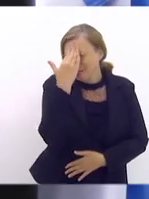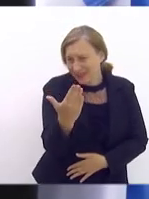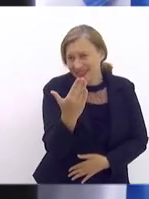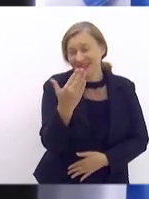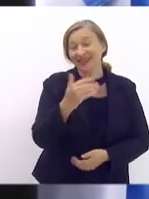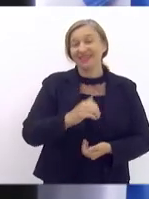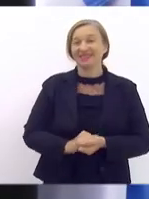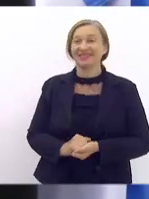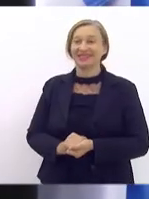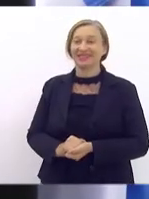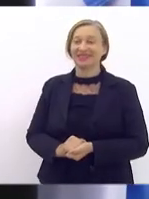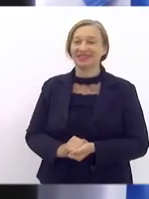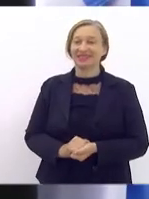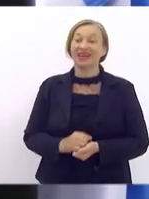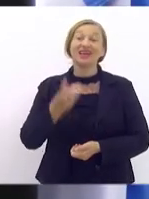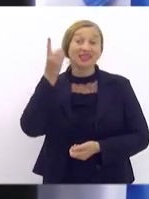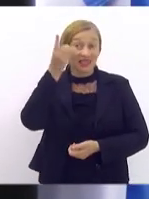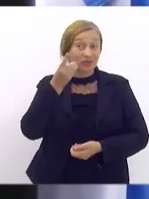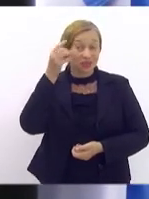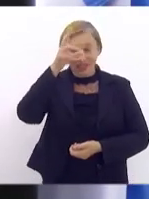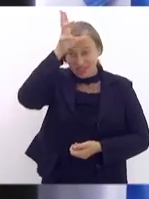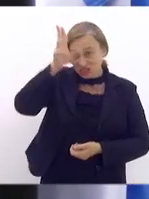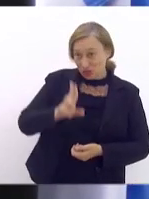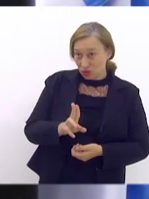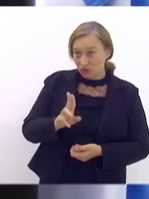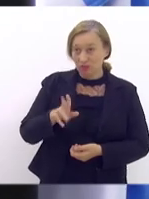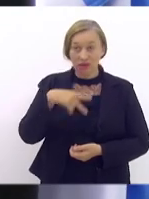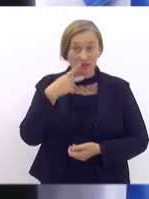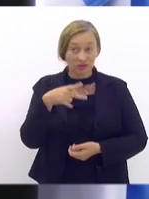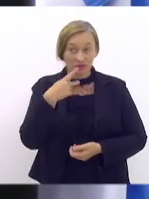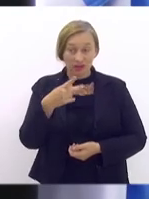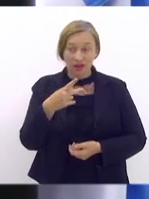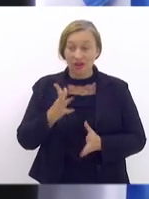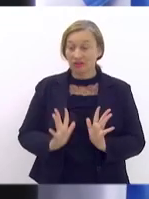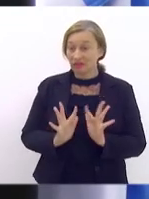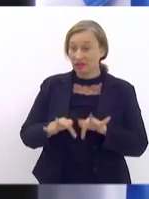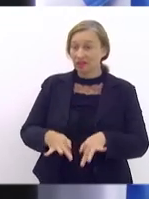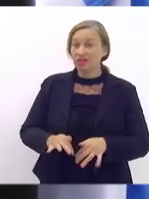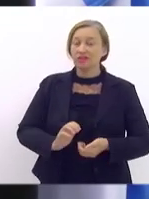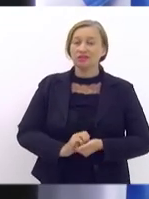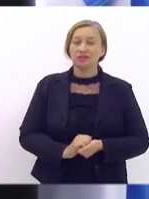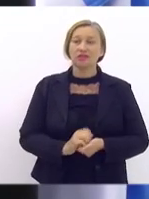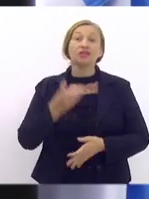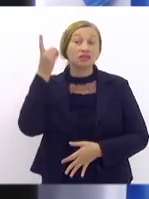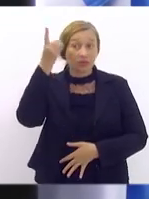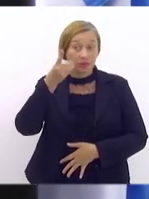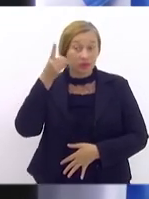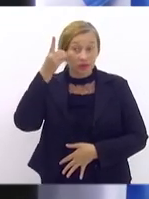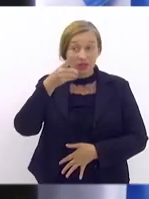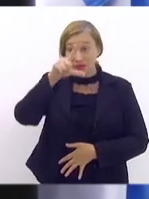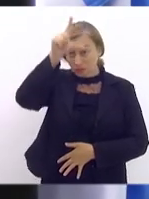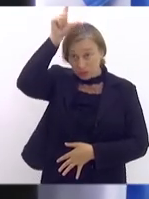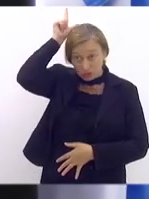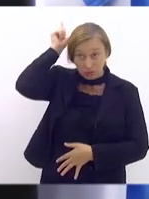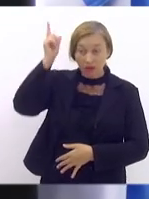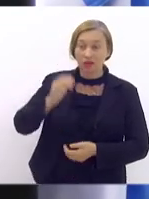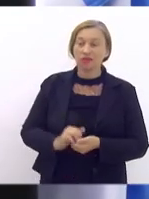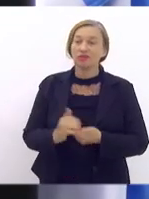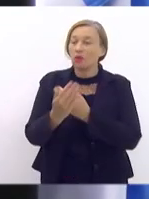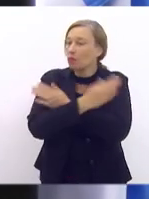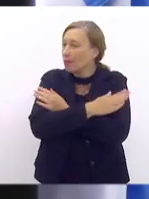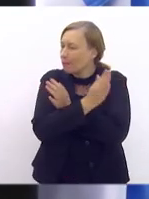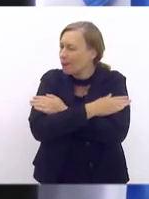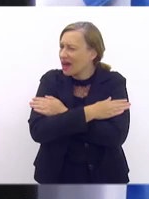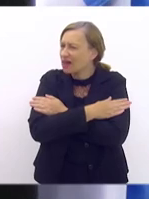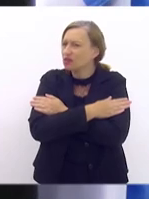Eu vou passar aqui para a deputada Tia Ju para fazer as suas considerações finais. Deputado Luiz Paulo lhe deixou um abraço,